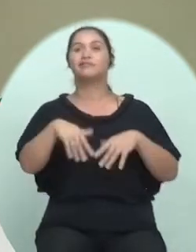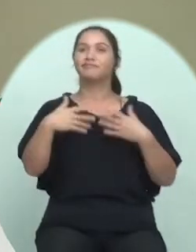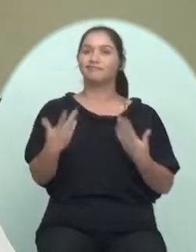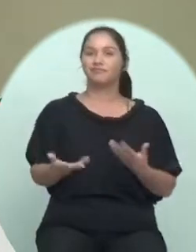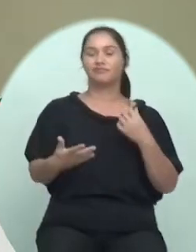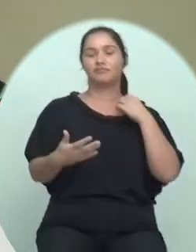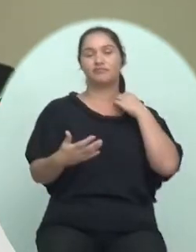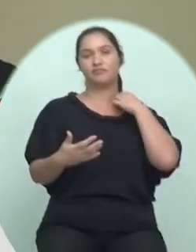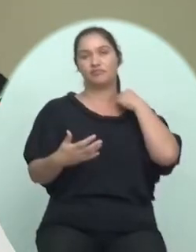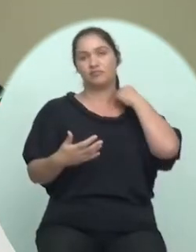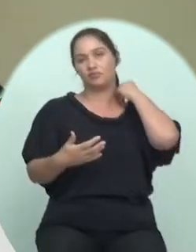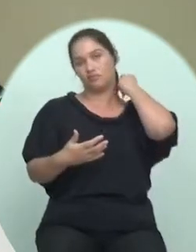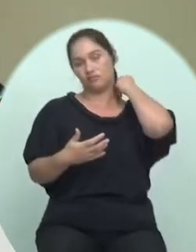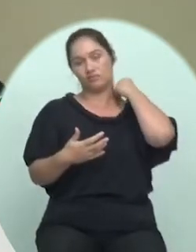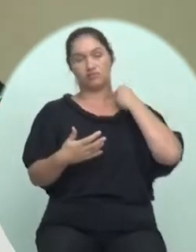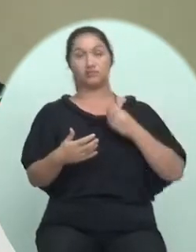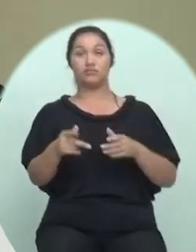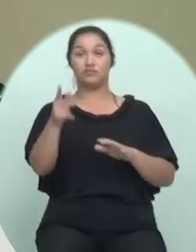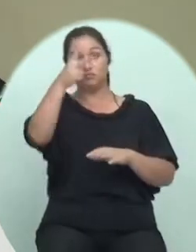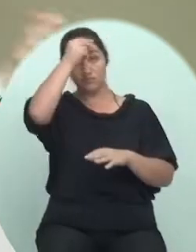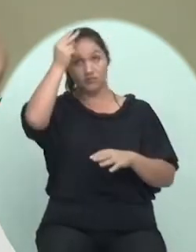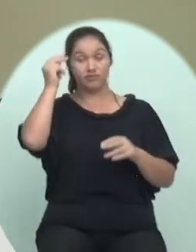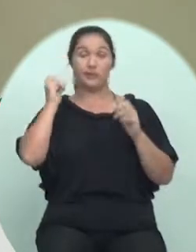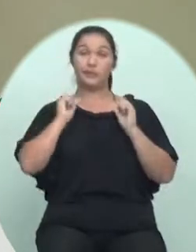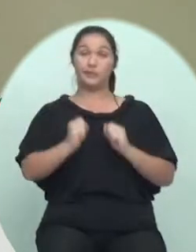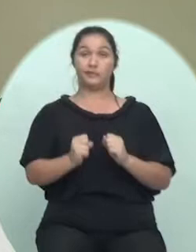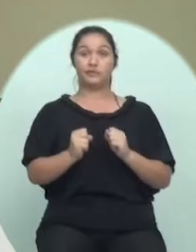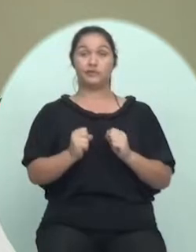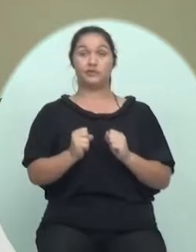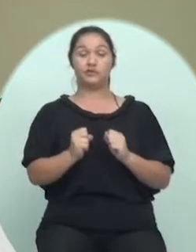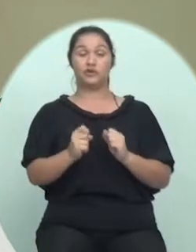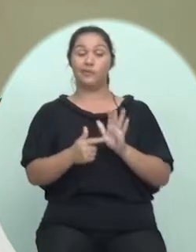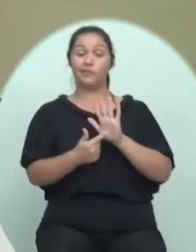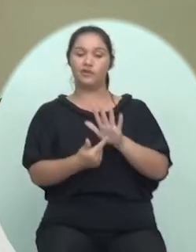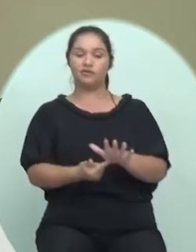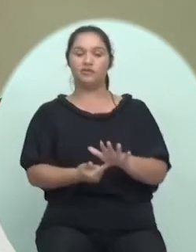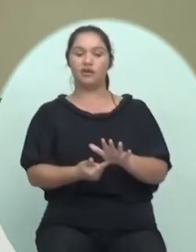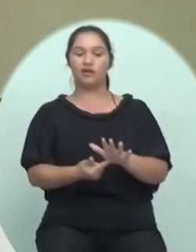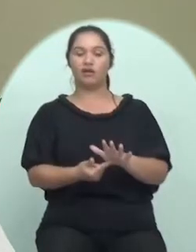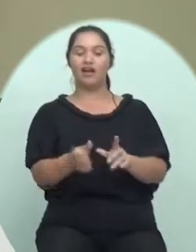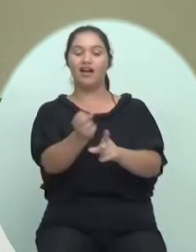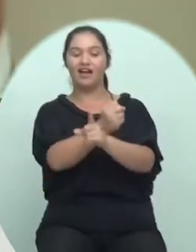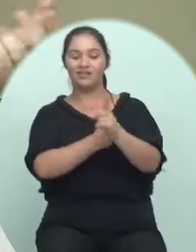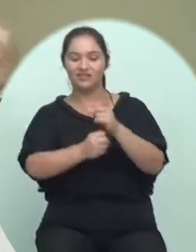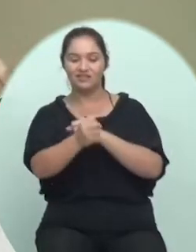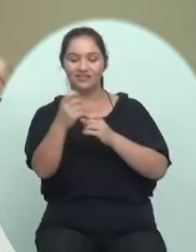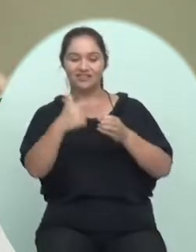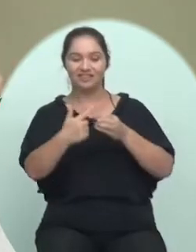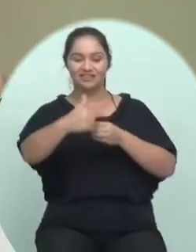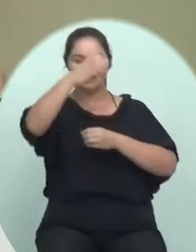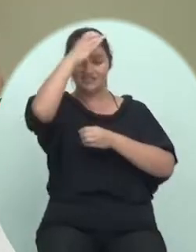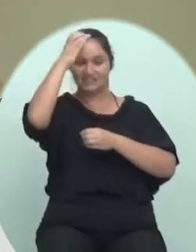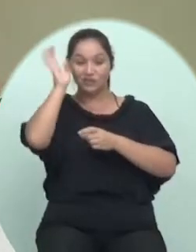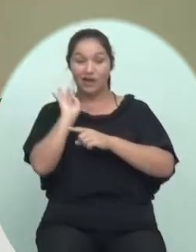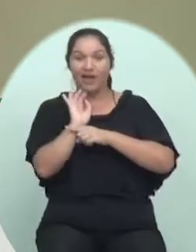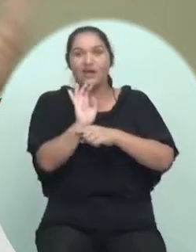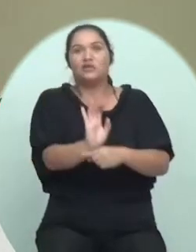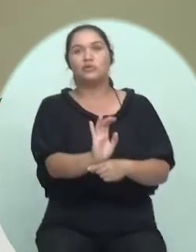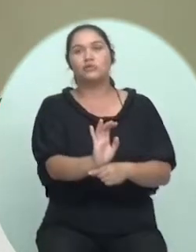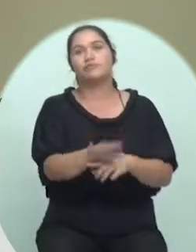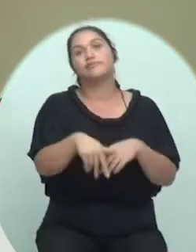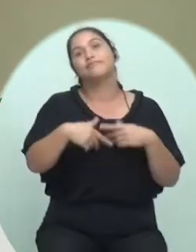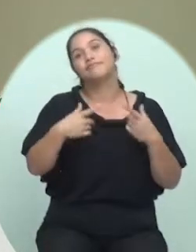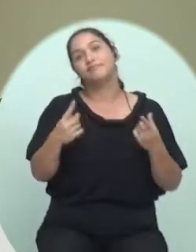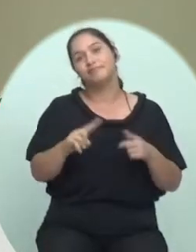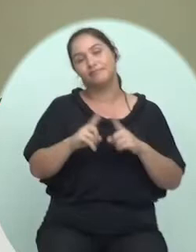de repente, fazer um gesto de que está ajudando a população em não gastar mais tanto. É, para quem